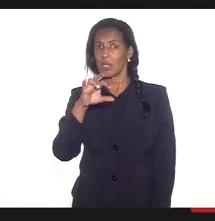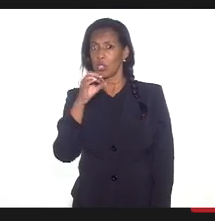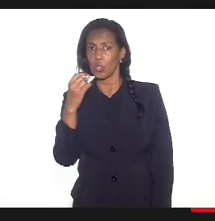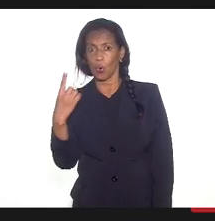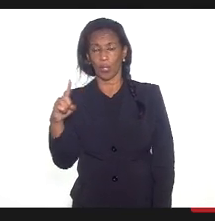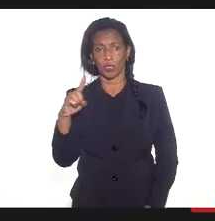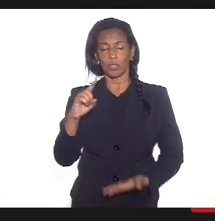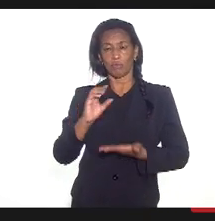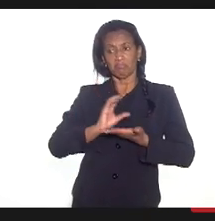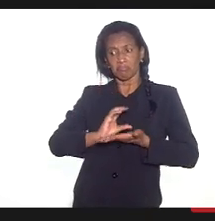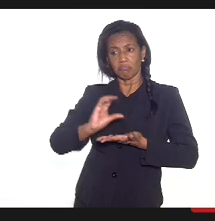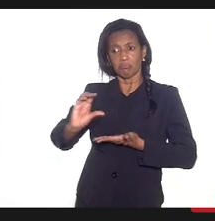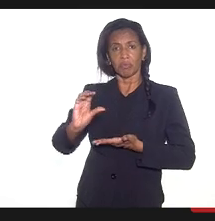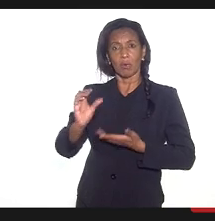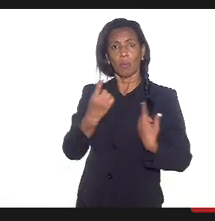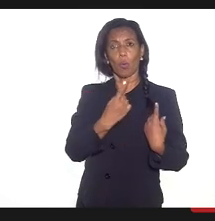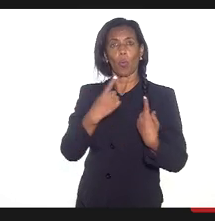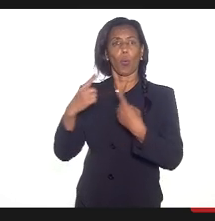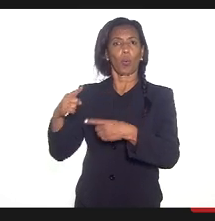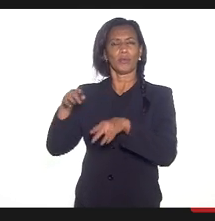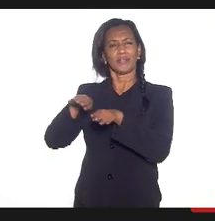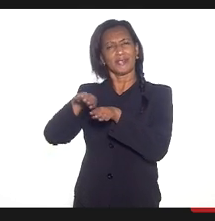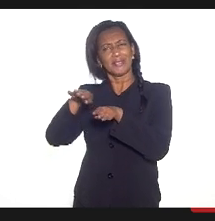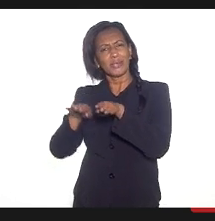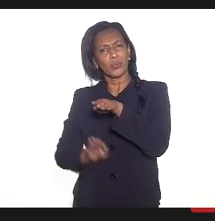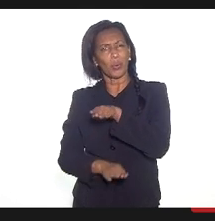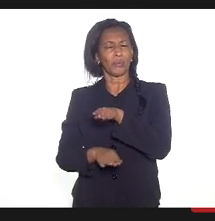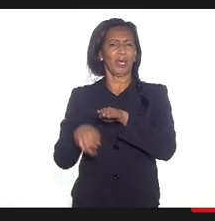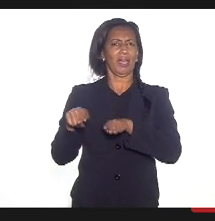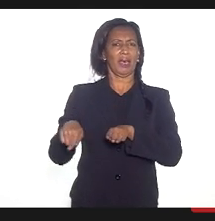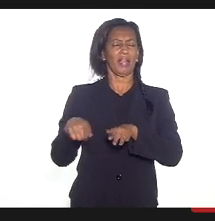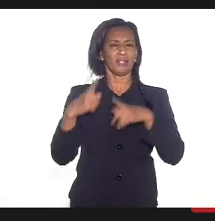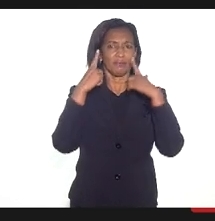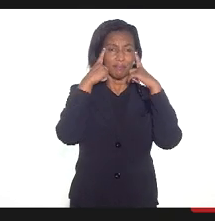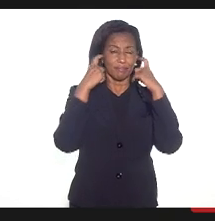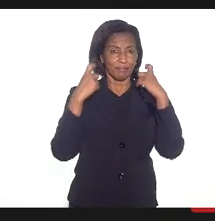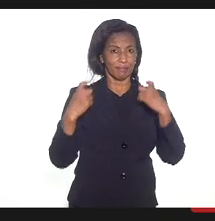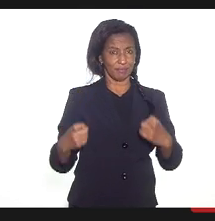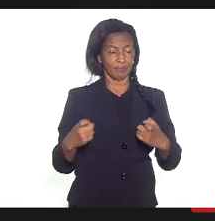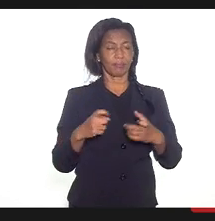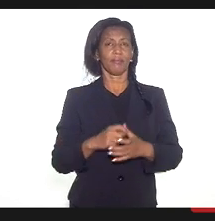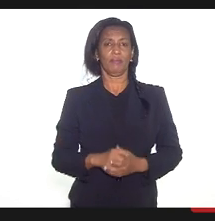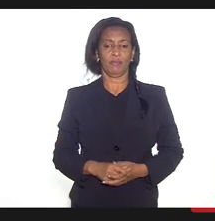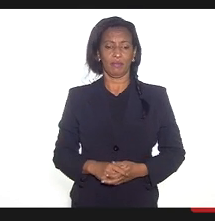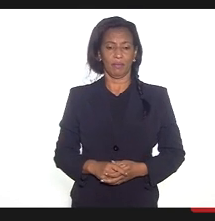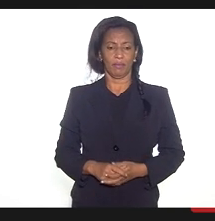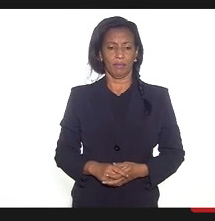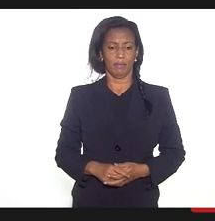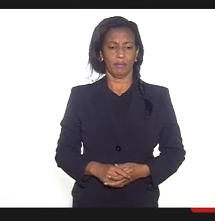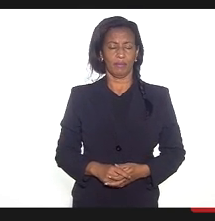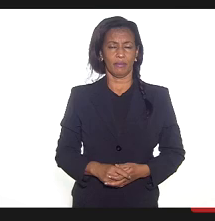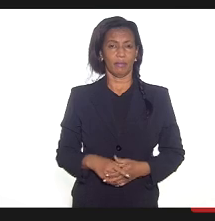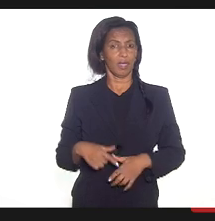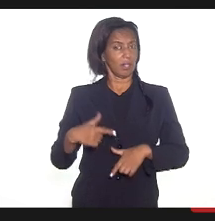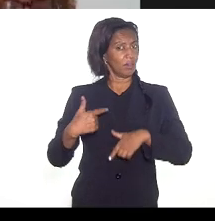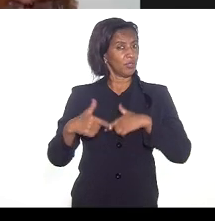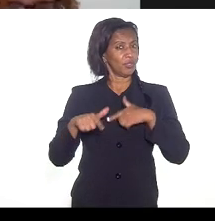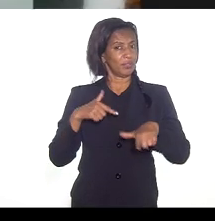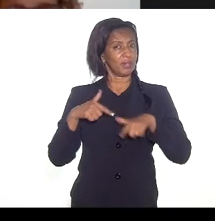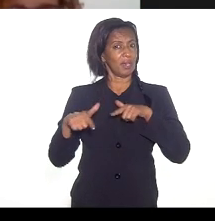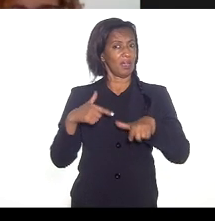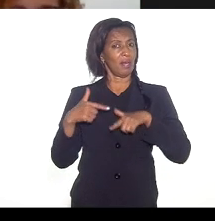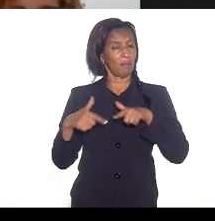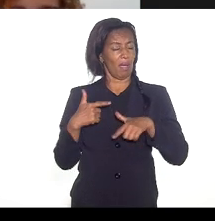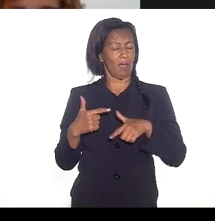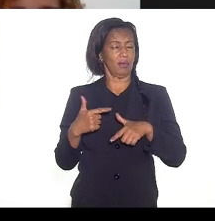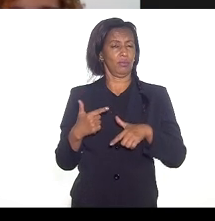ao enfrentamento dessas desigualdades, dessa violência e de trabalhos, né, que pudessem